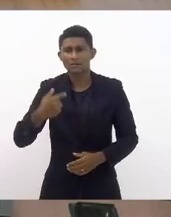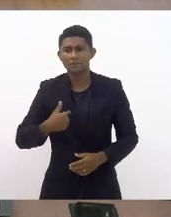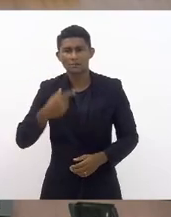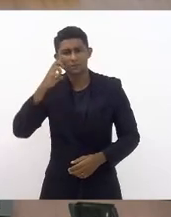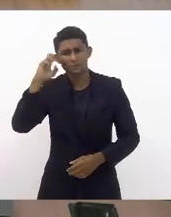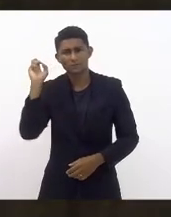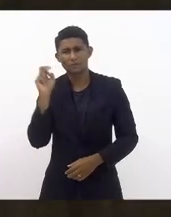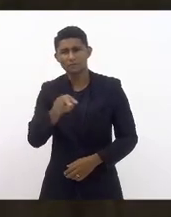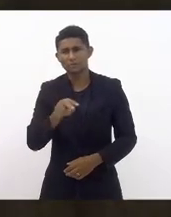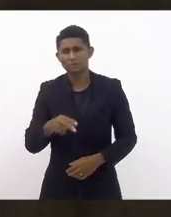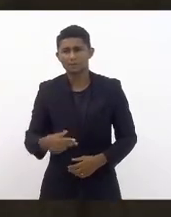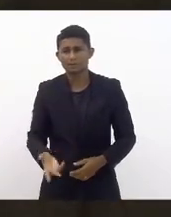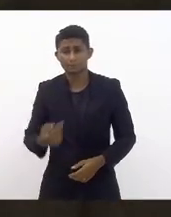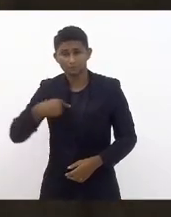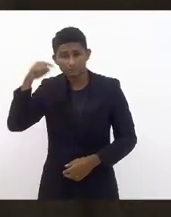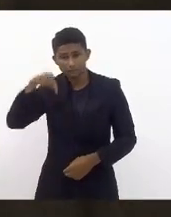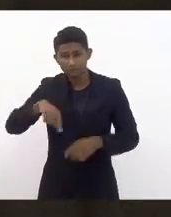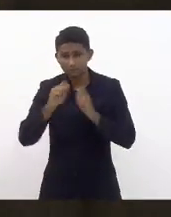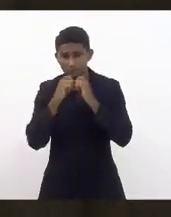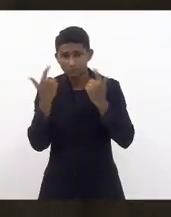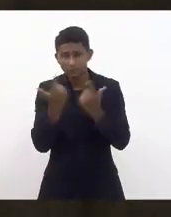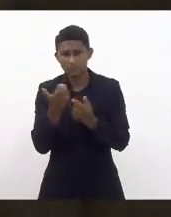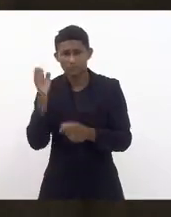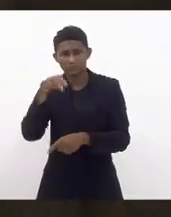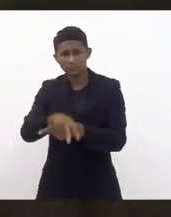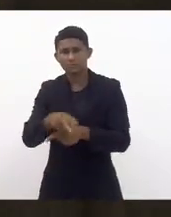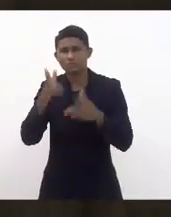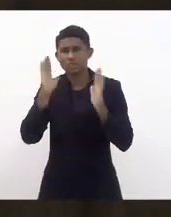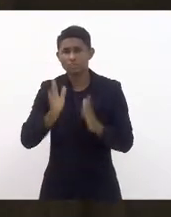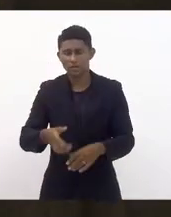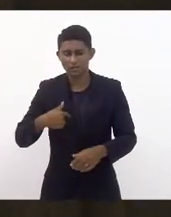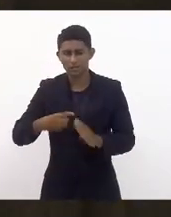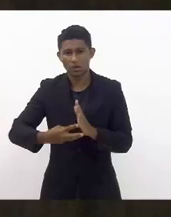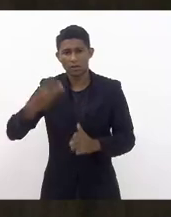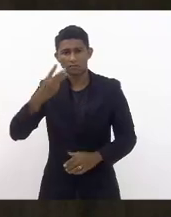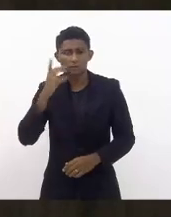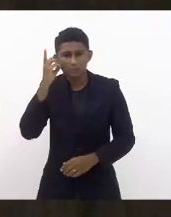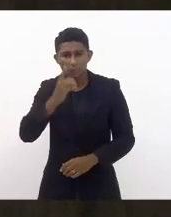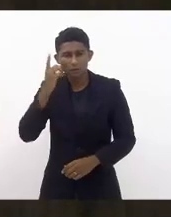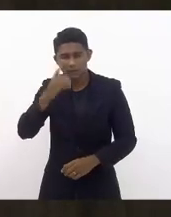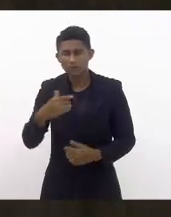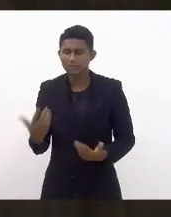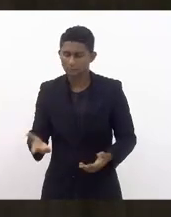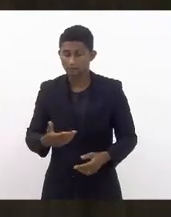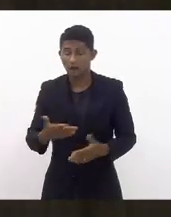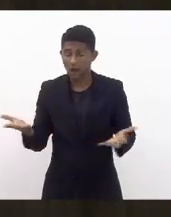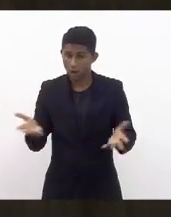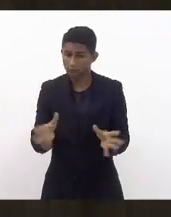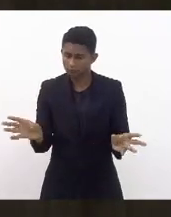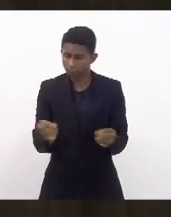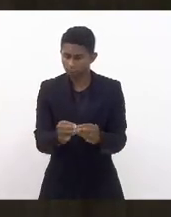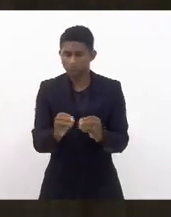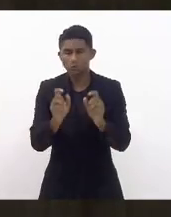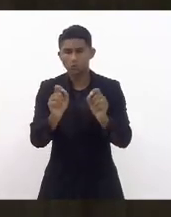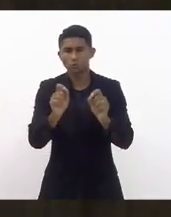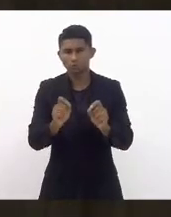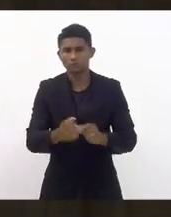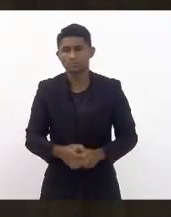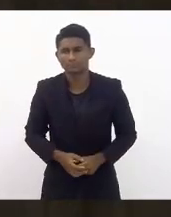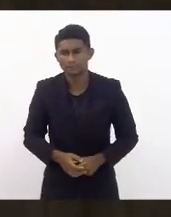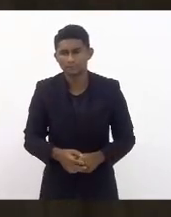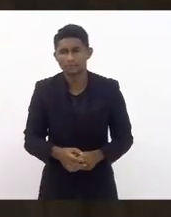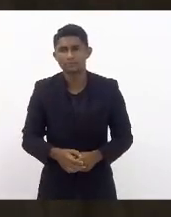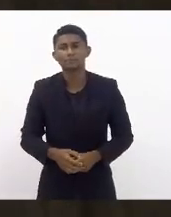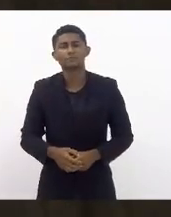acontecer, enquanto eu estou aqui no parlamento, que eu já estou no meu terceiro mandato, para concluir, deputado André Siriano, tenhamos